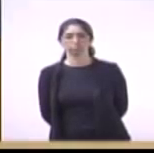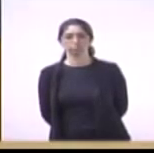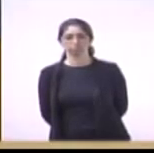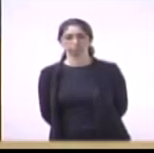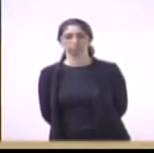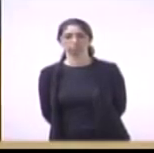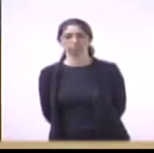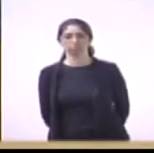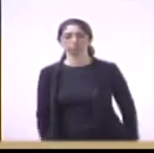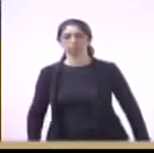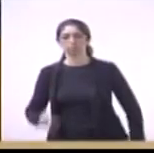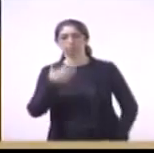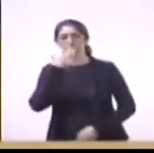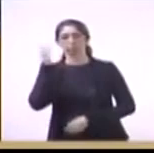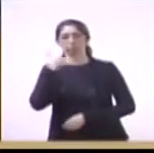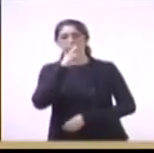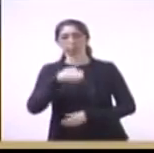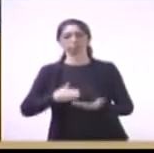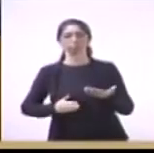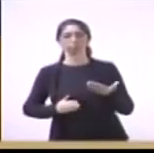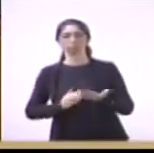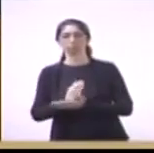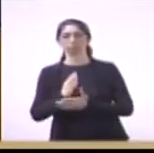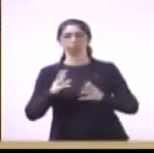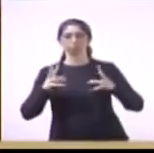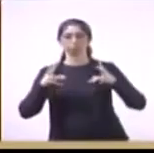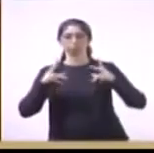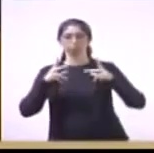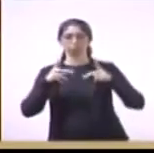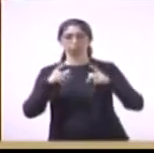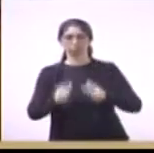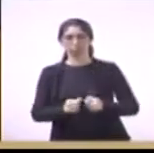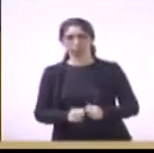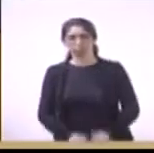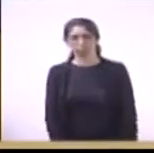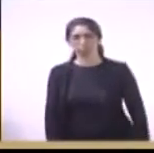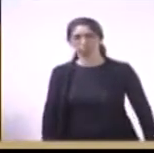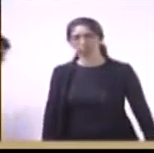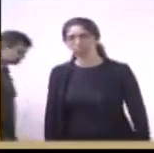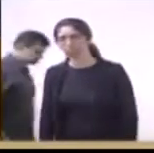O pedido de vista foi aprovado por todos.